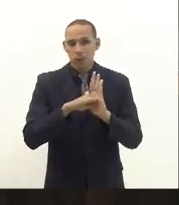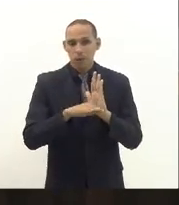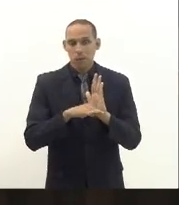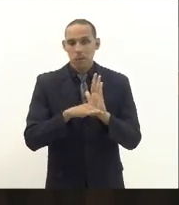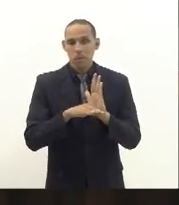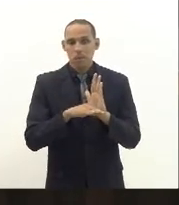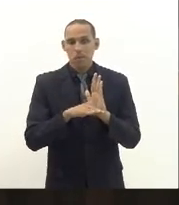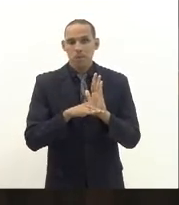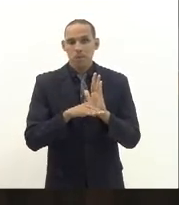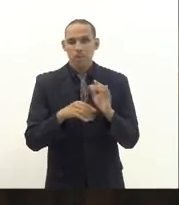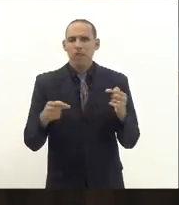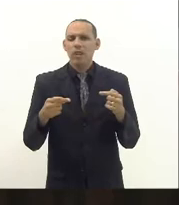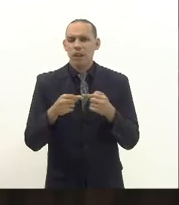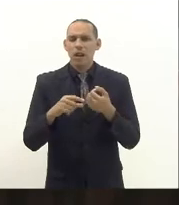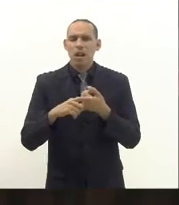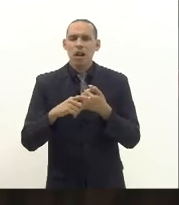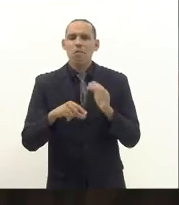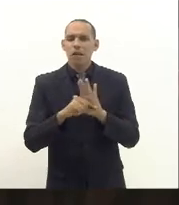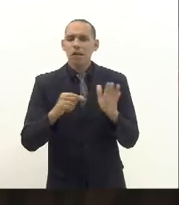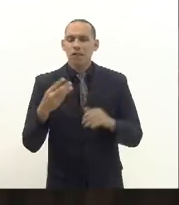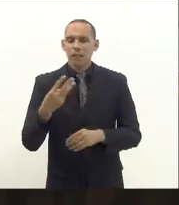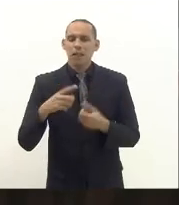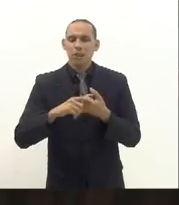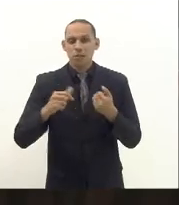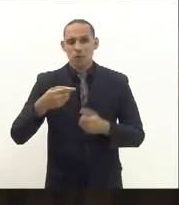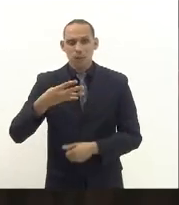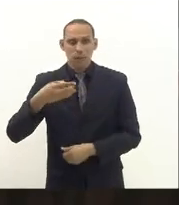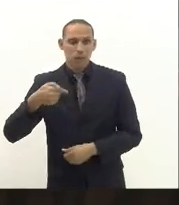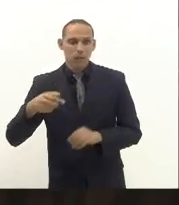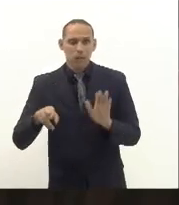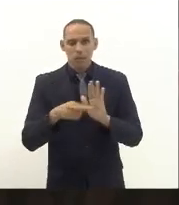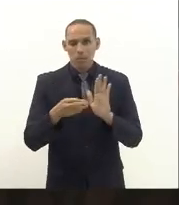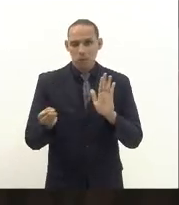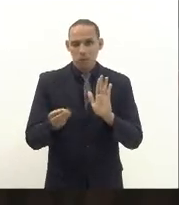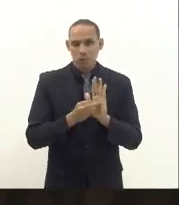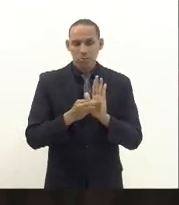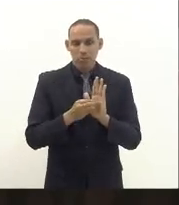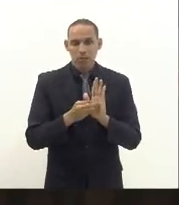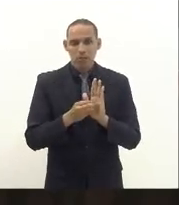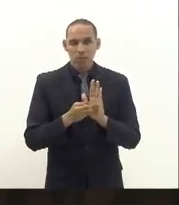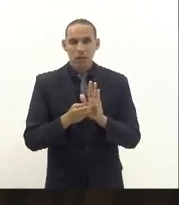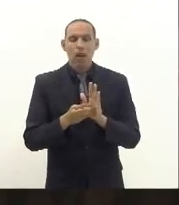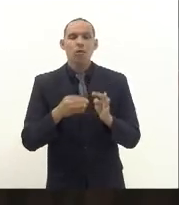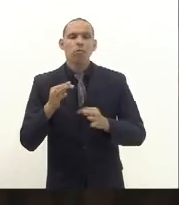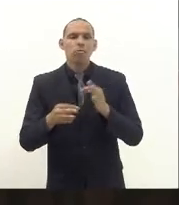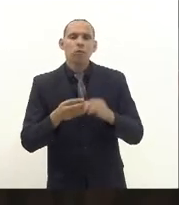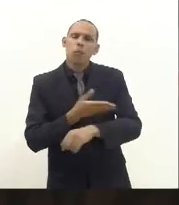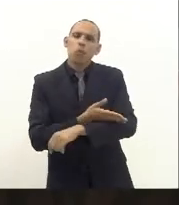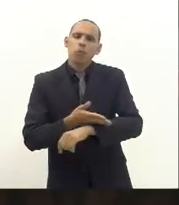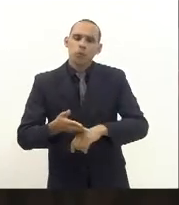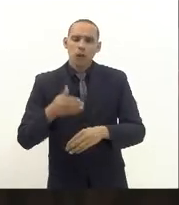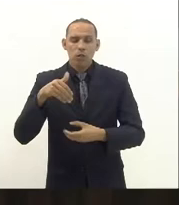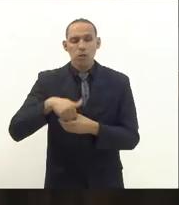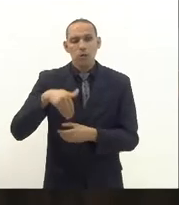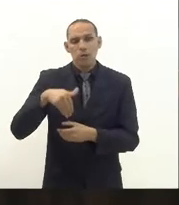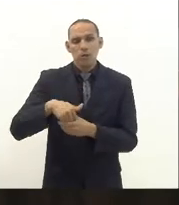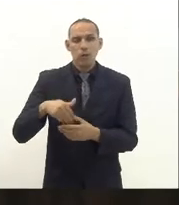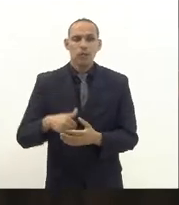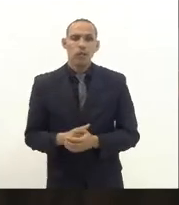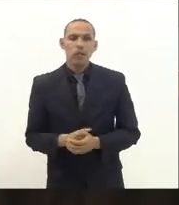dia de acordo com o parágrafo terceiro do artigo 47 do Regimento Interno em tramitação ordinária em votação